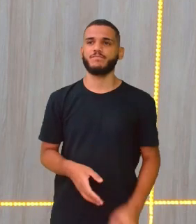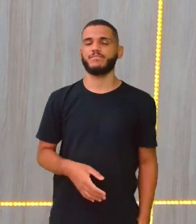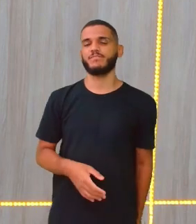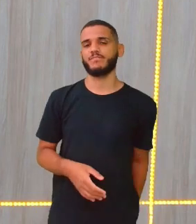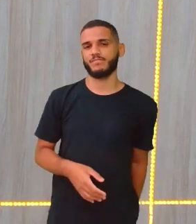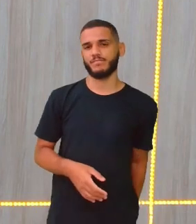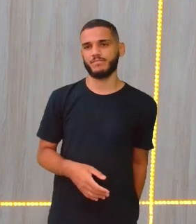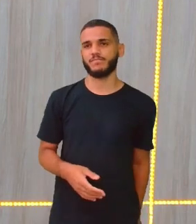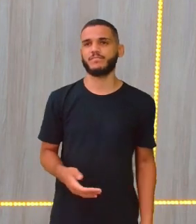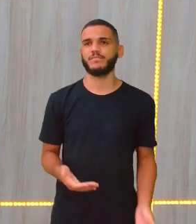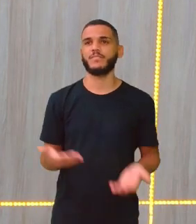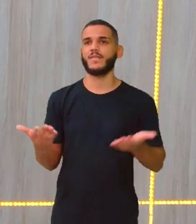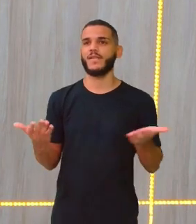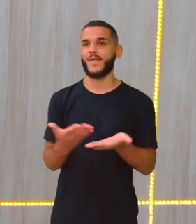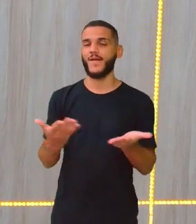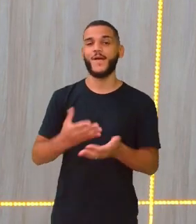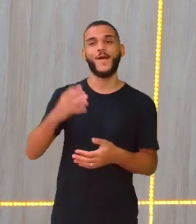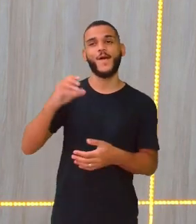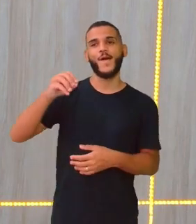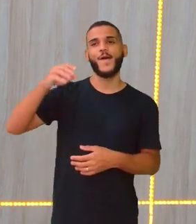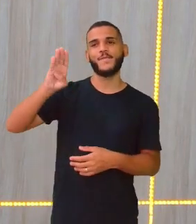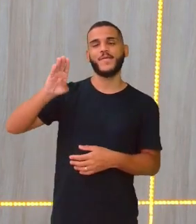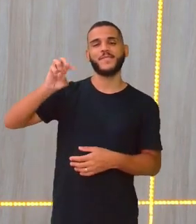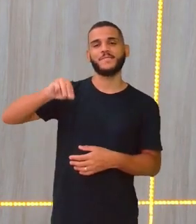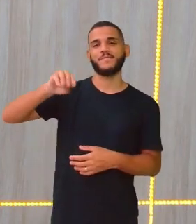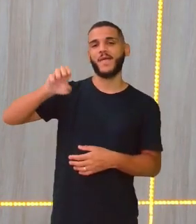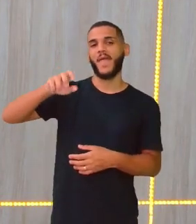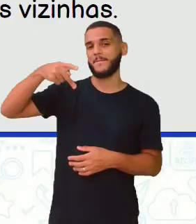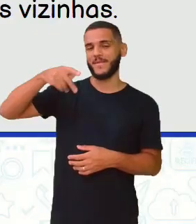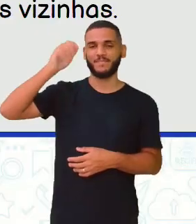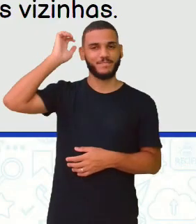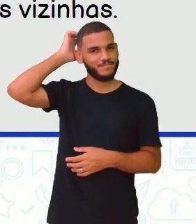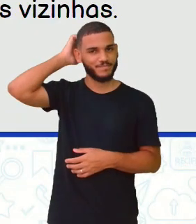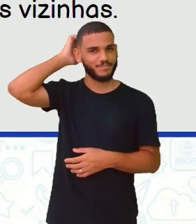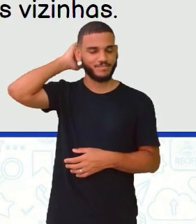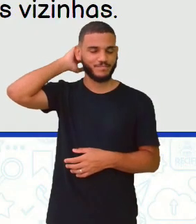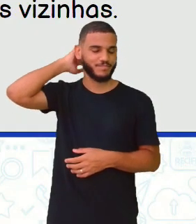Opa! OBMEP! Dá um zoom aí, por favor.